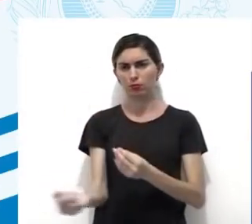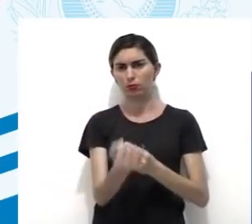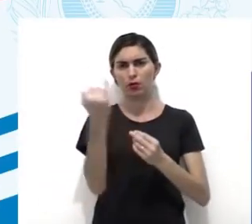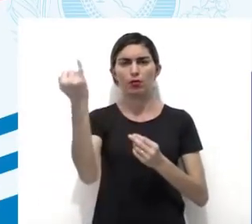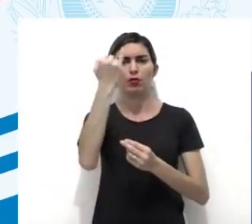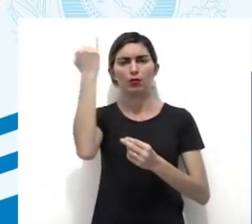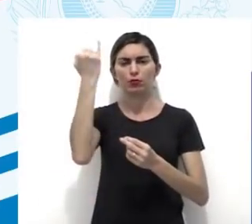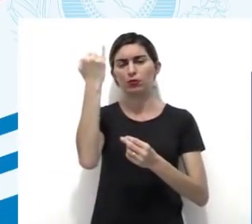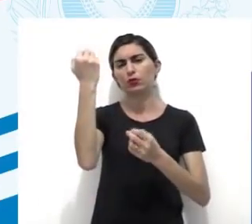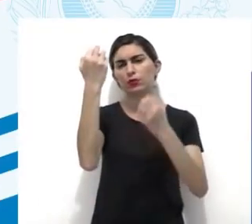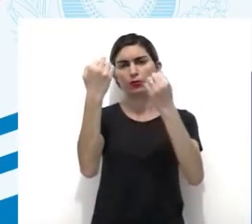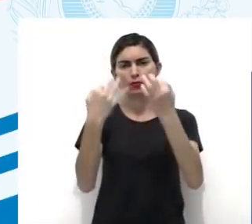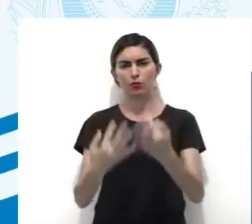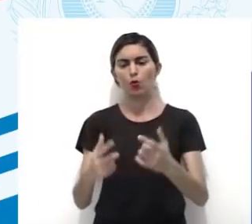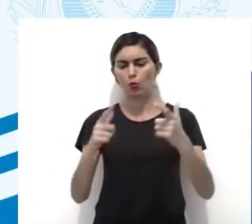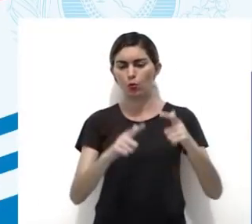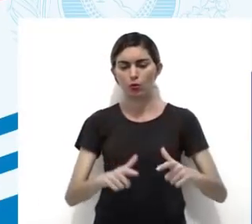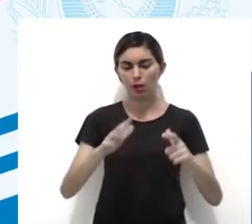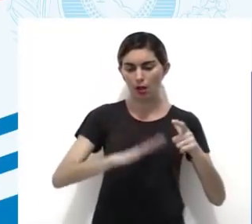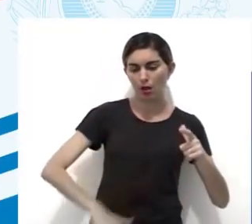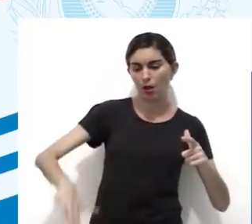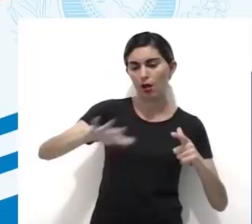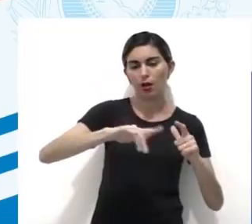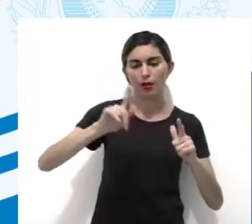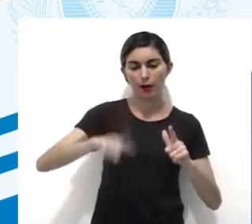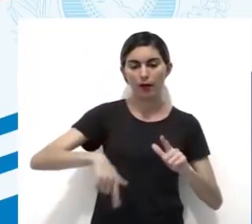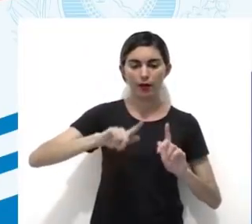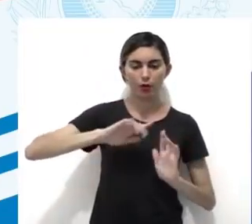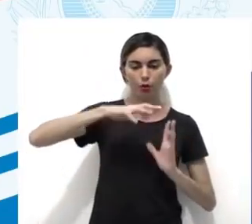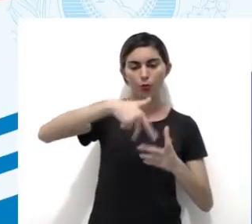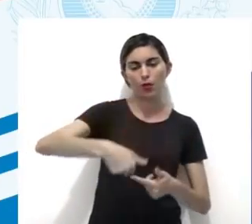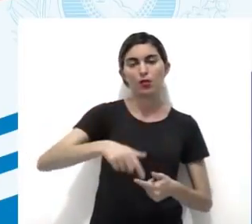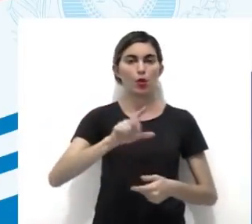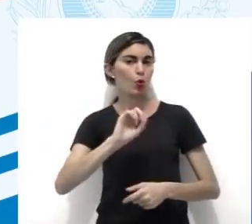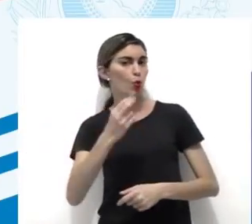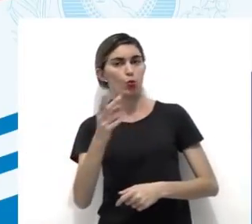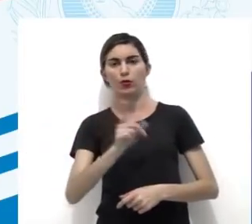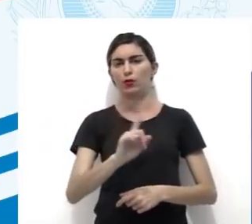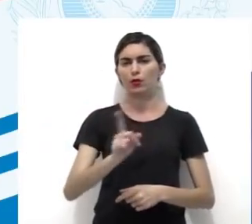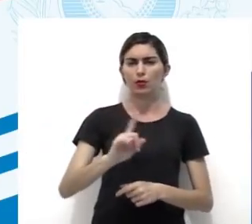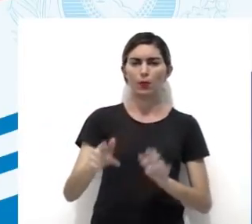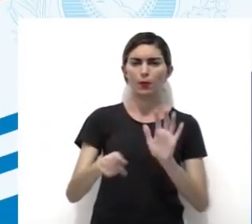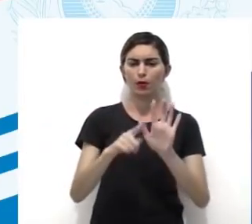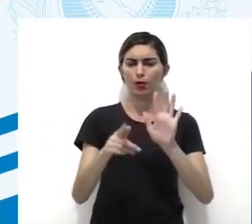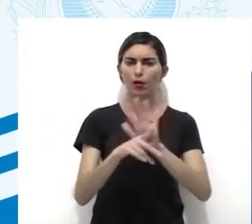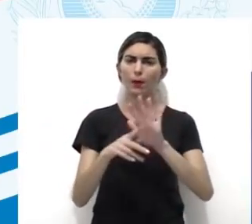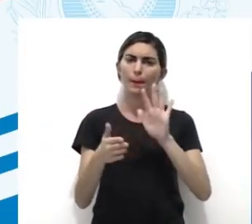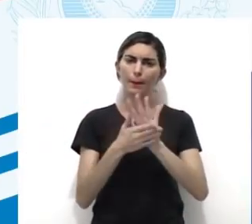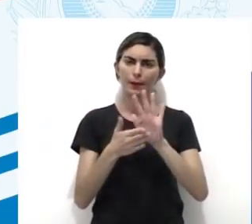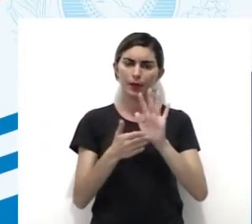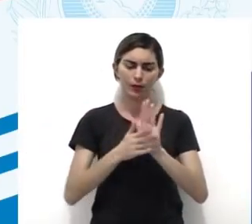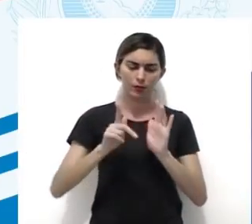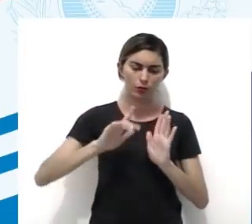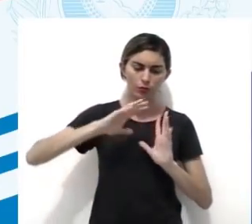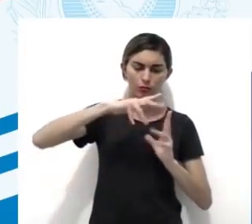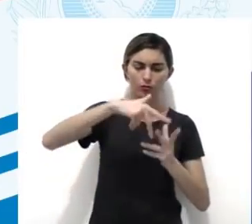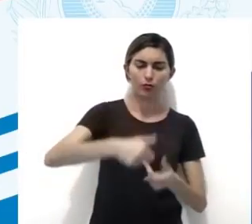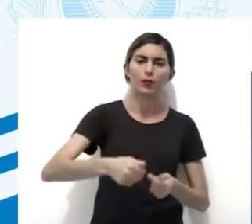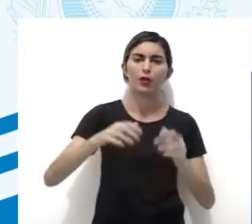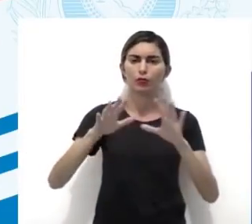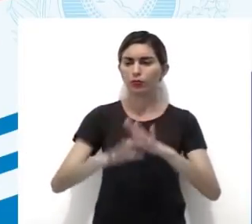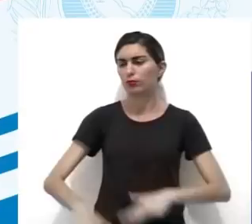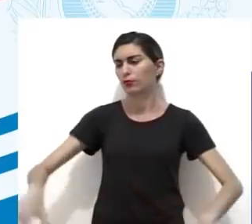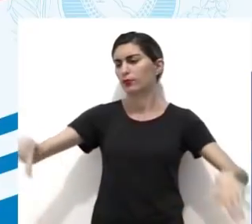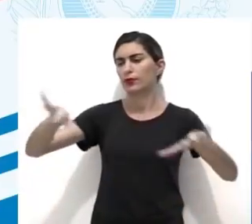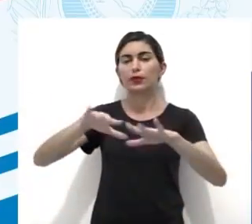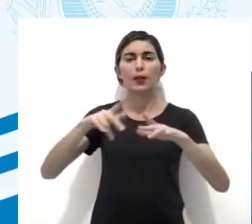importante, definidor de onde uma área é globalizada ou não. Porque o padrão global, ele atende a todas as